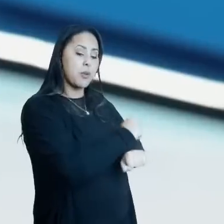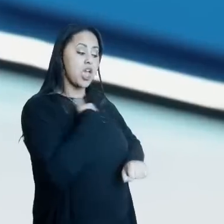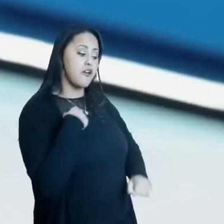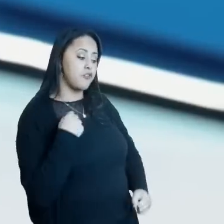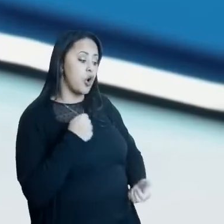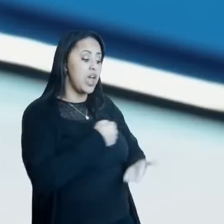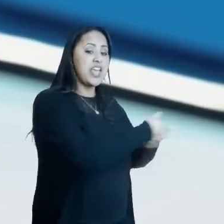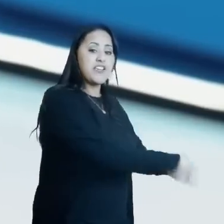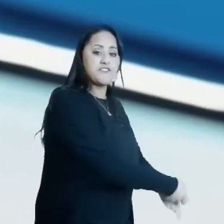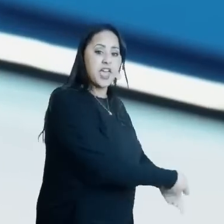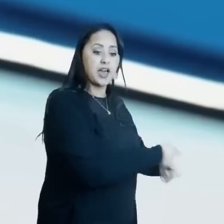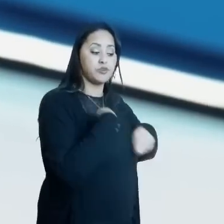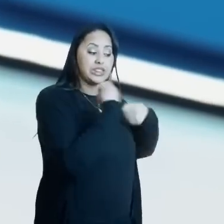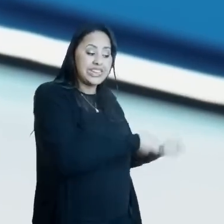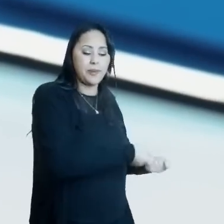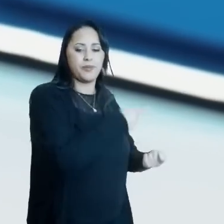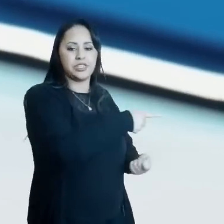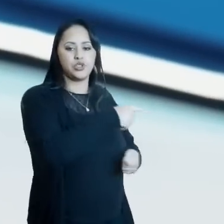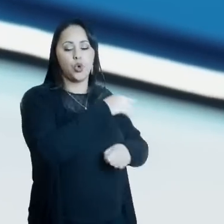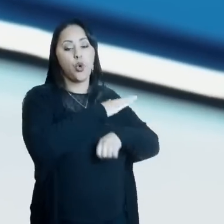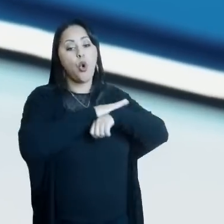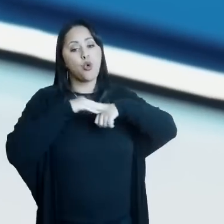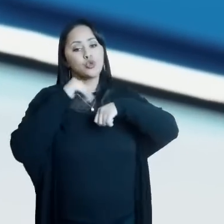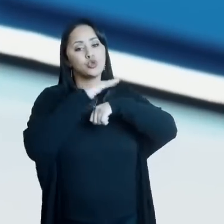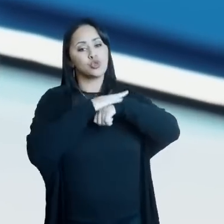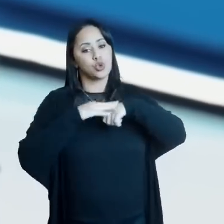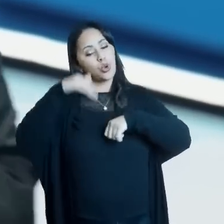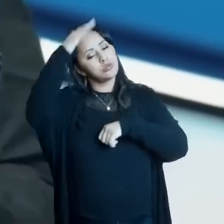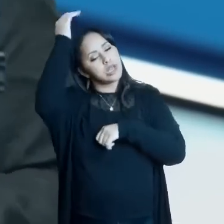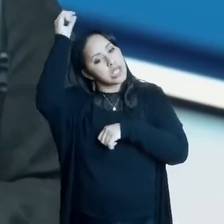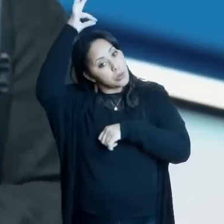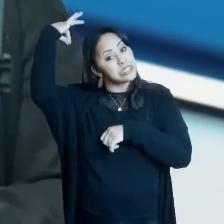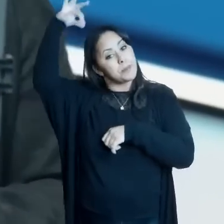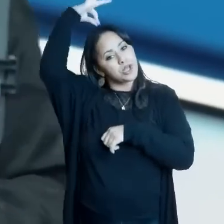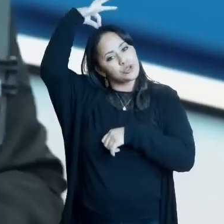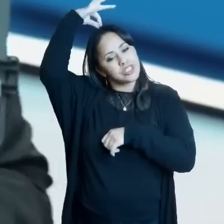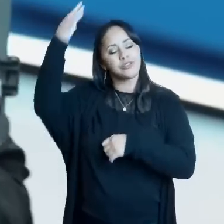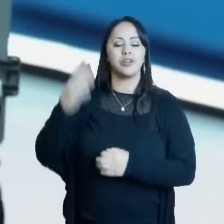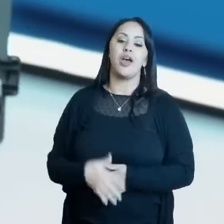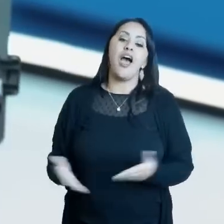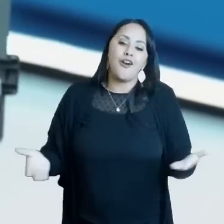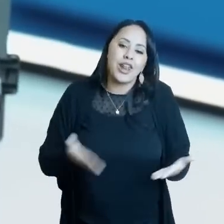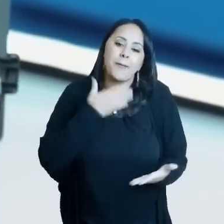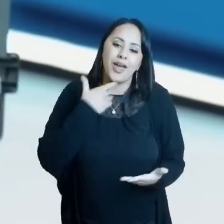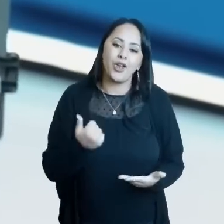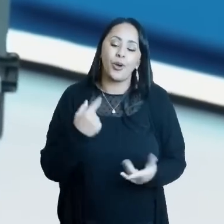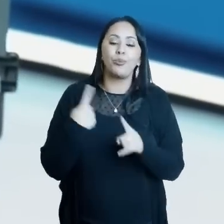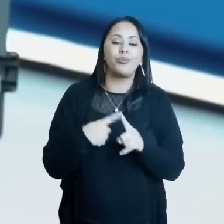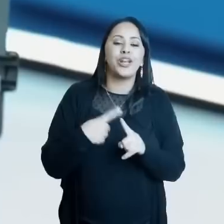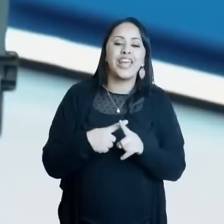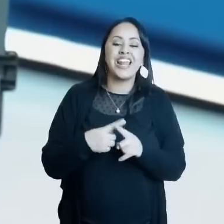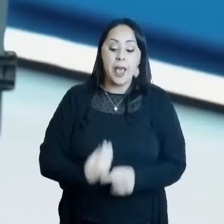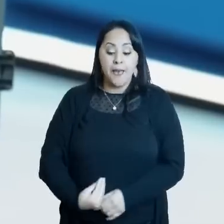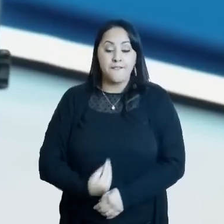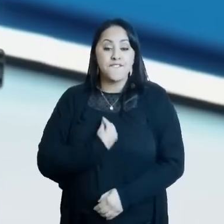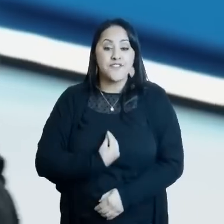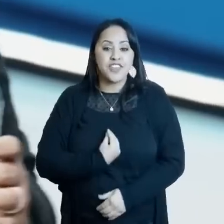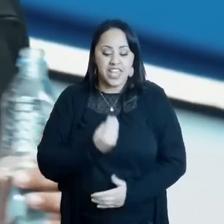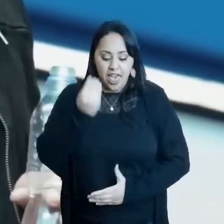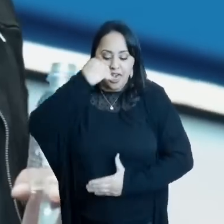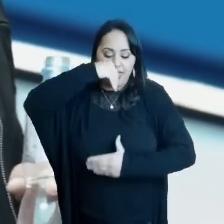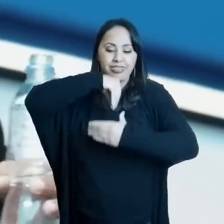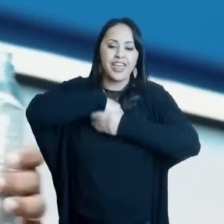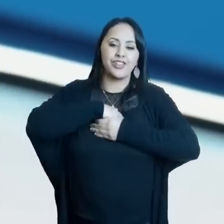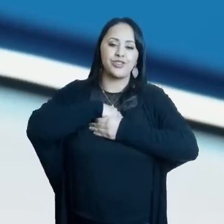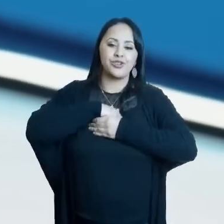vocês o Consolador, até eu mandar para vocês o Espírito Santo. E aí é muito melhor, que aí hoje ele habita em cada um de nós, ele mora dentro de cada um